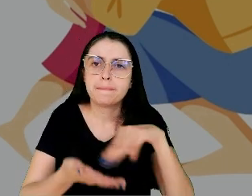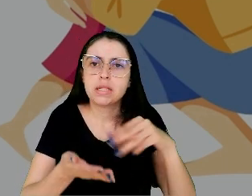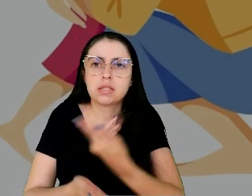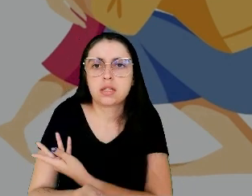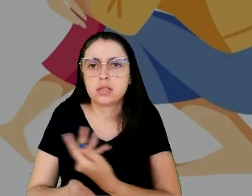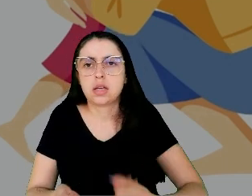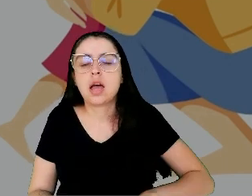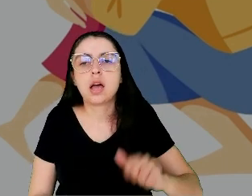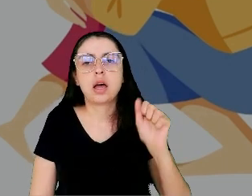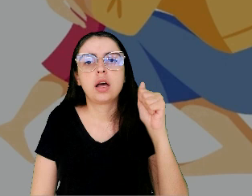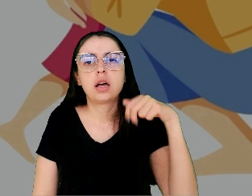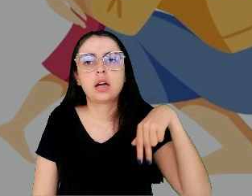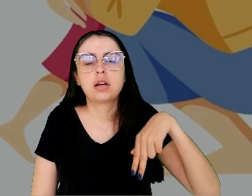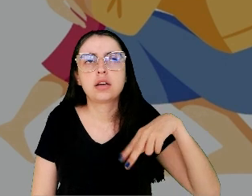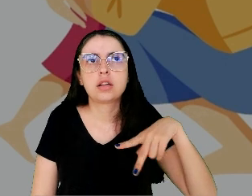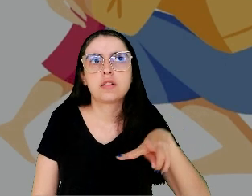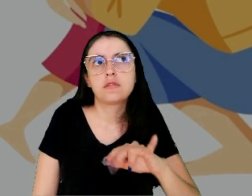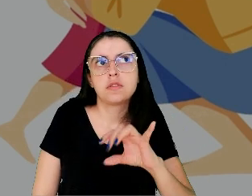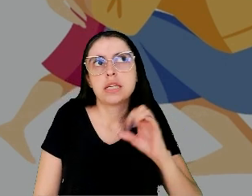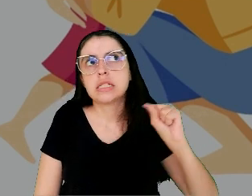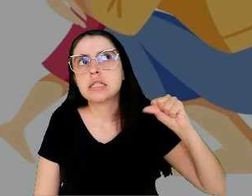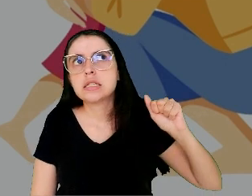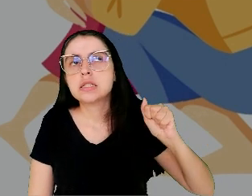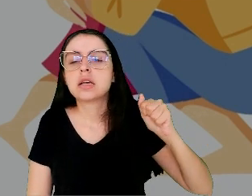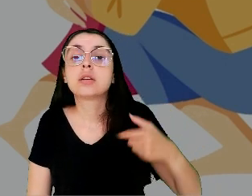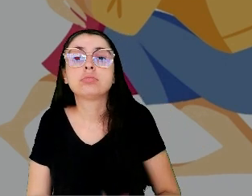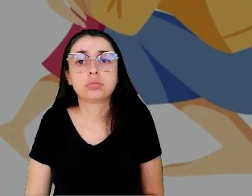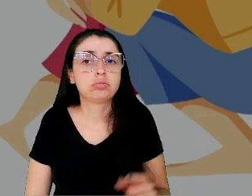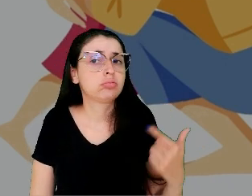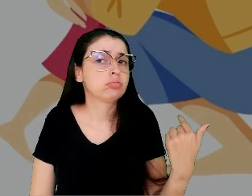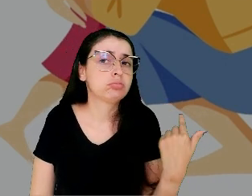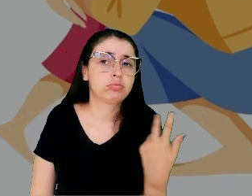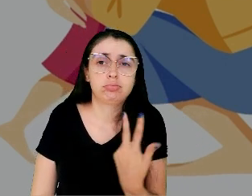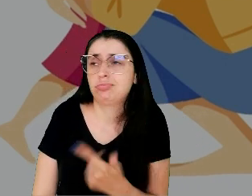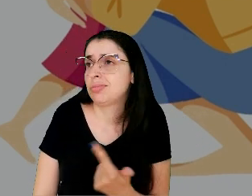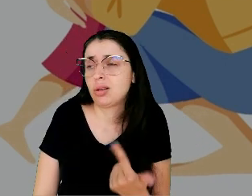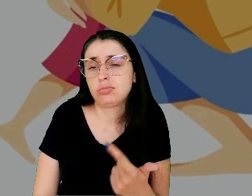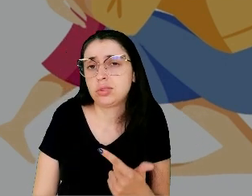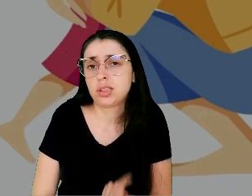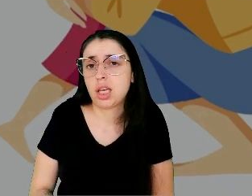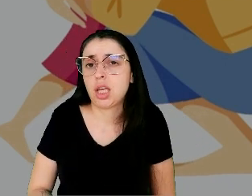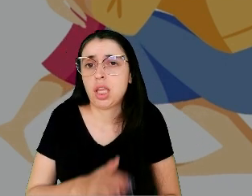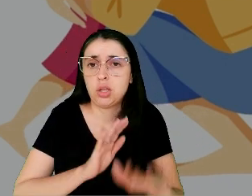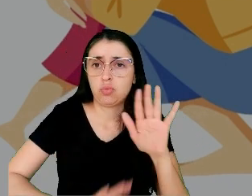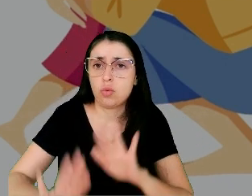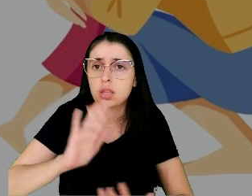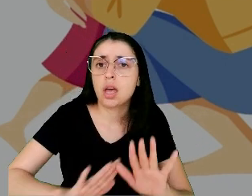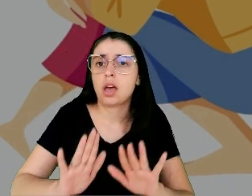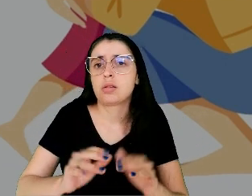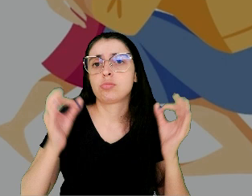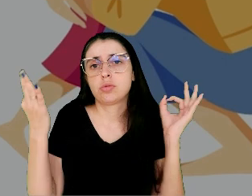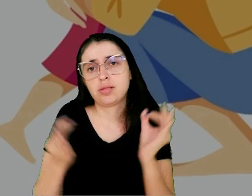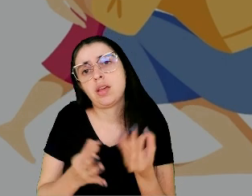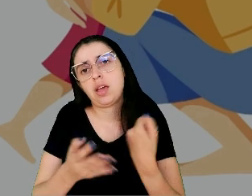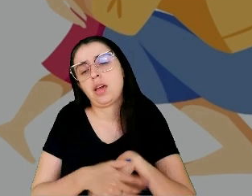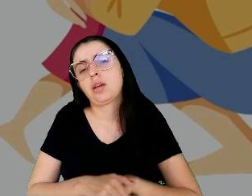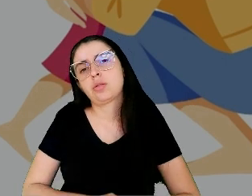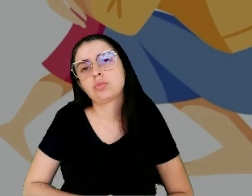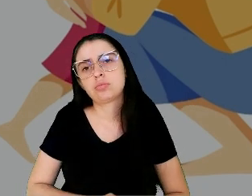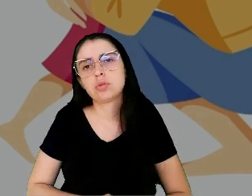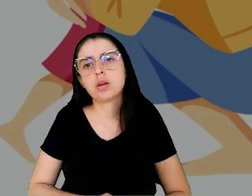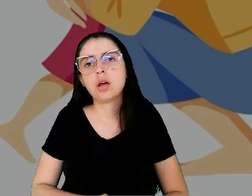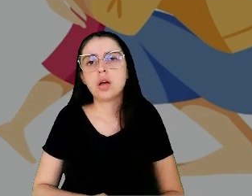Anvisa, e considerando que aqui nós não temos nem tratabilidade adequada para dar